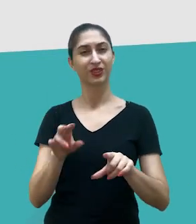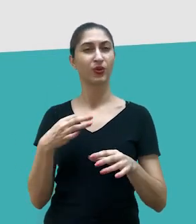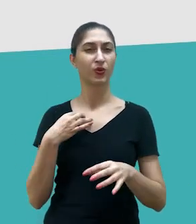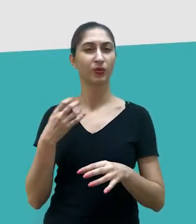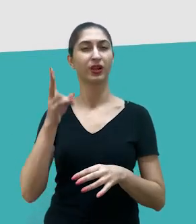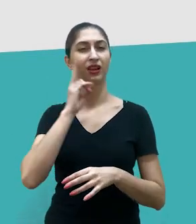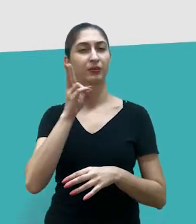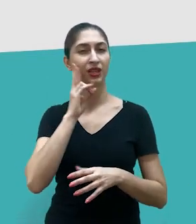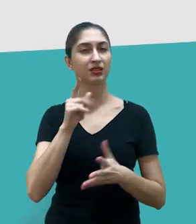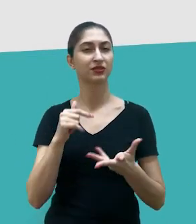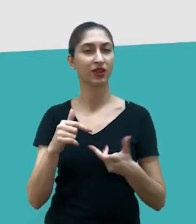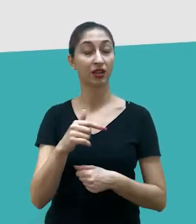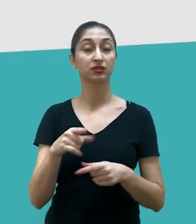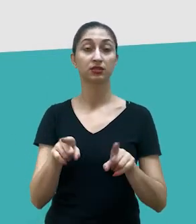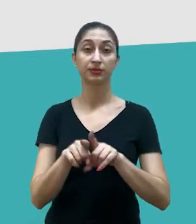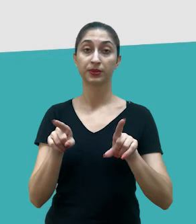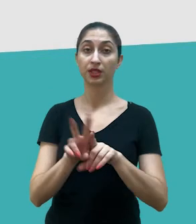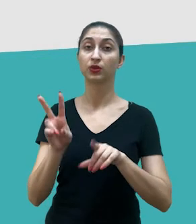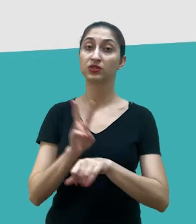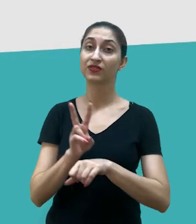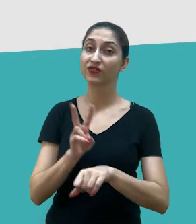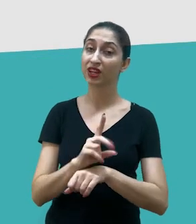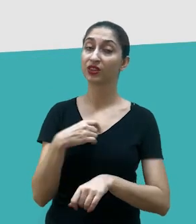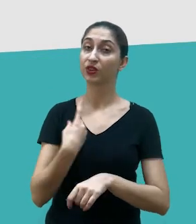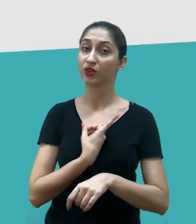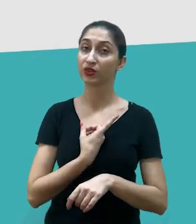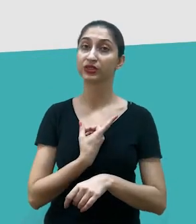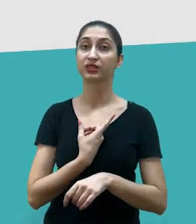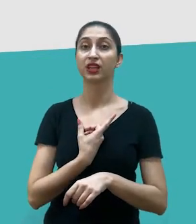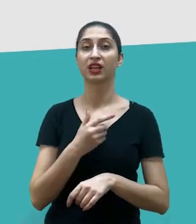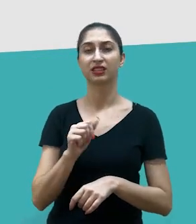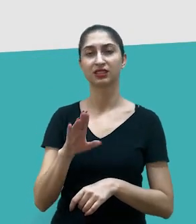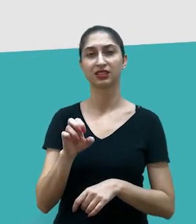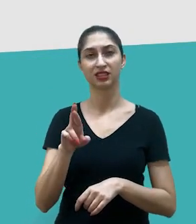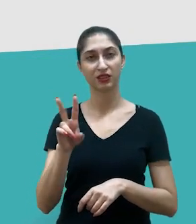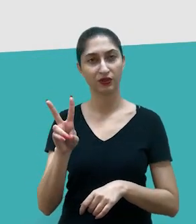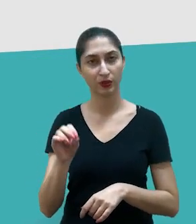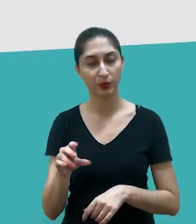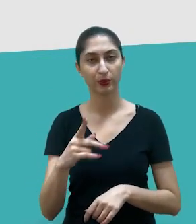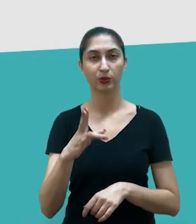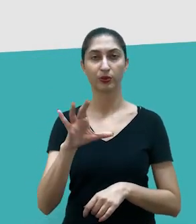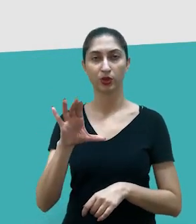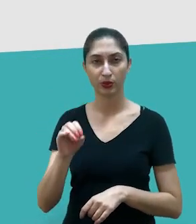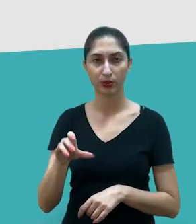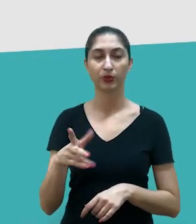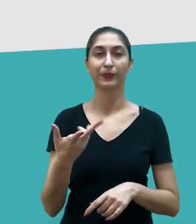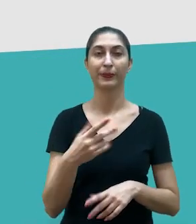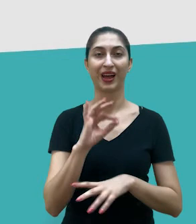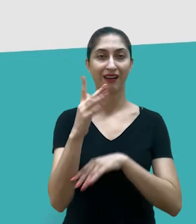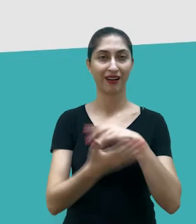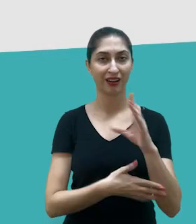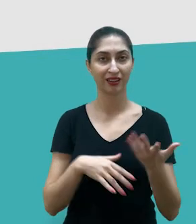com memória, mas também conservar os nossos acervos públicos, os nossos parques, as nossas